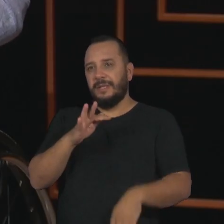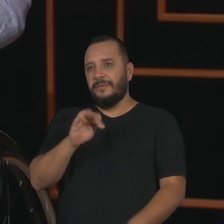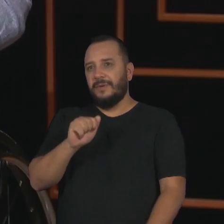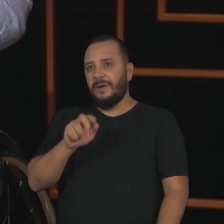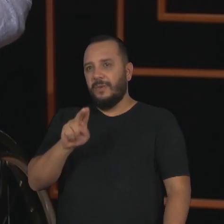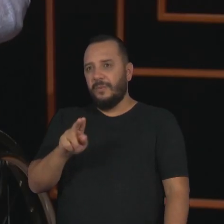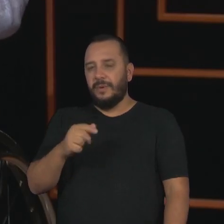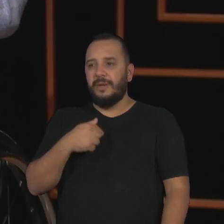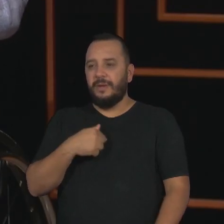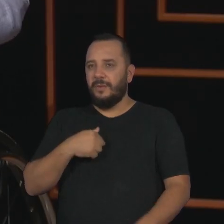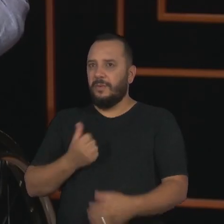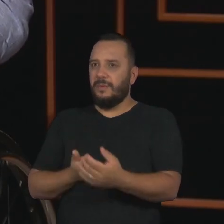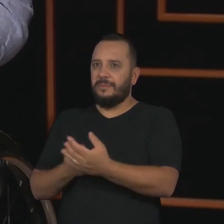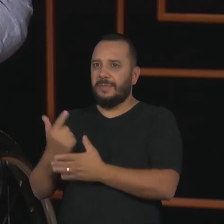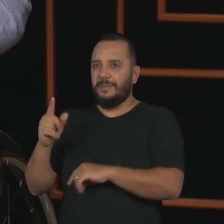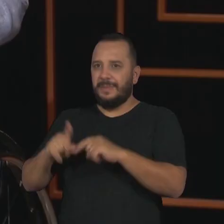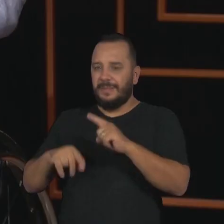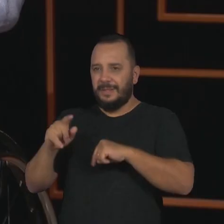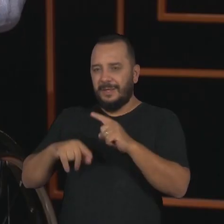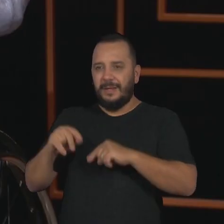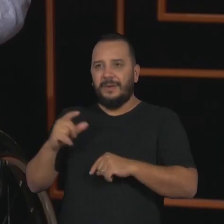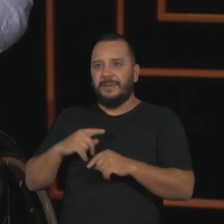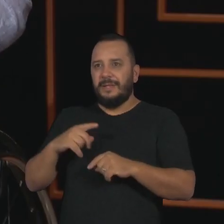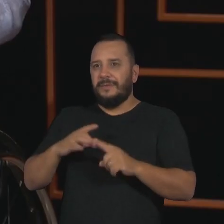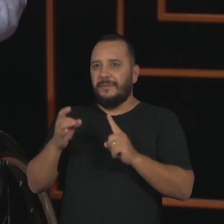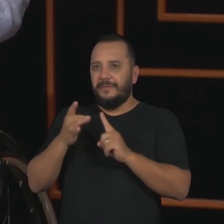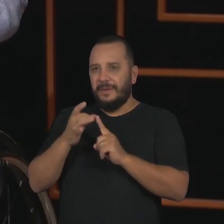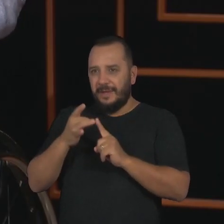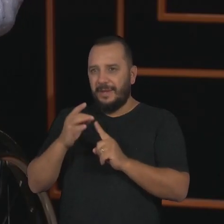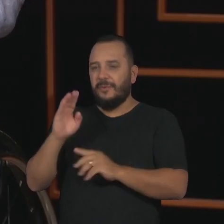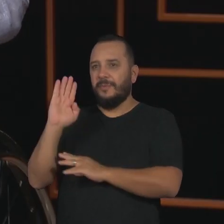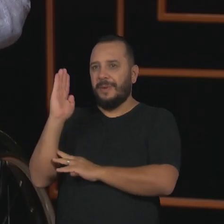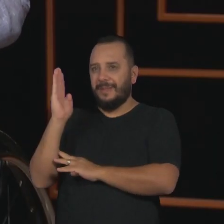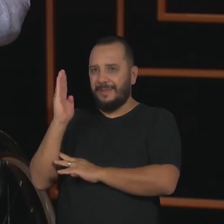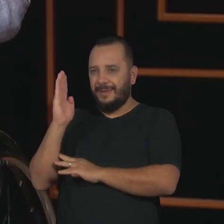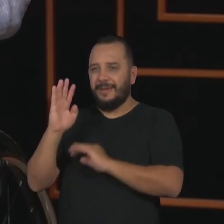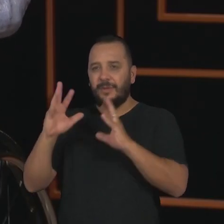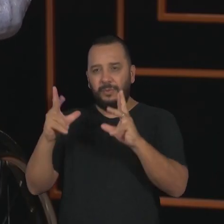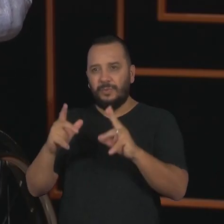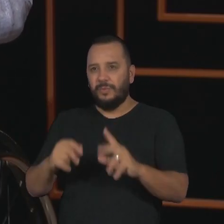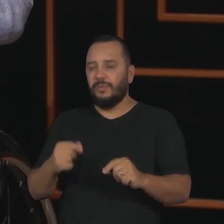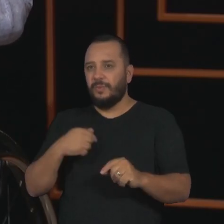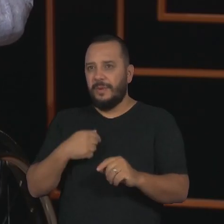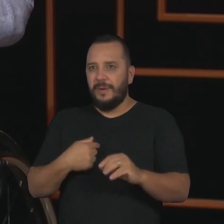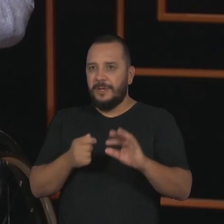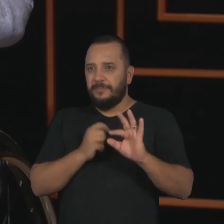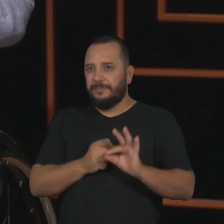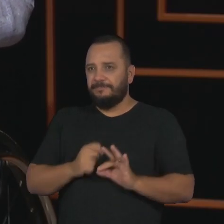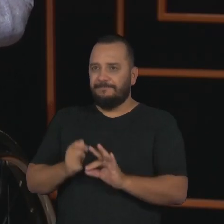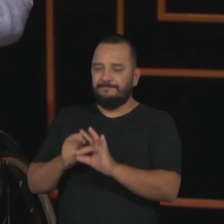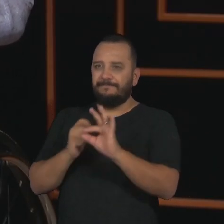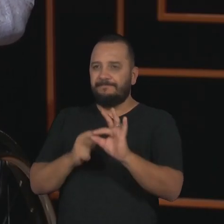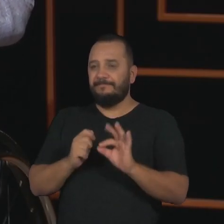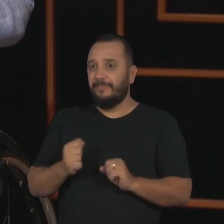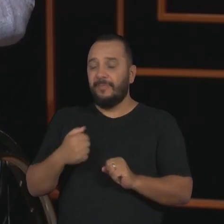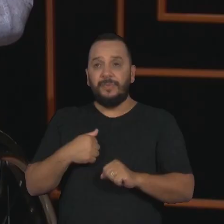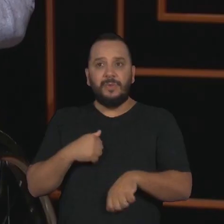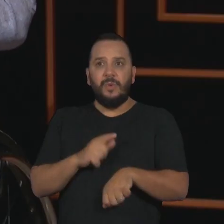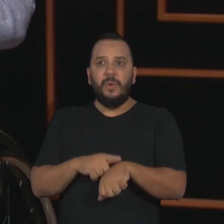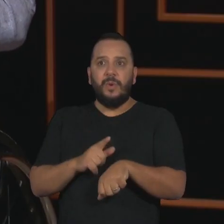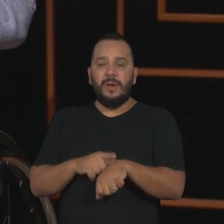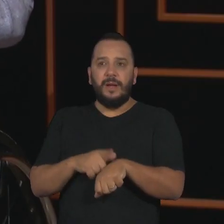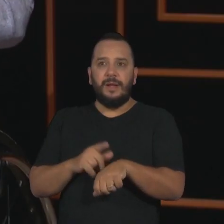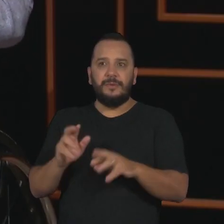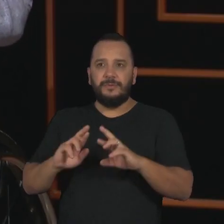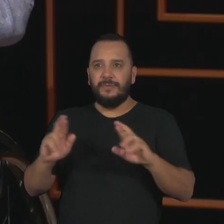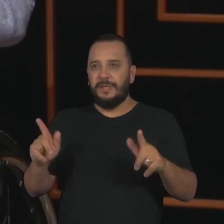material, comprei aço inox, madeira, levava tudo para a oficina, e no horário fora da aula, os técnicos